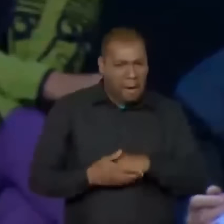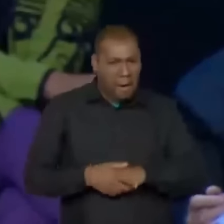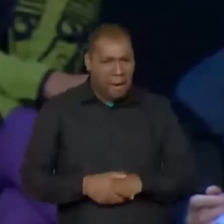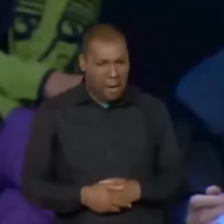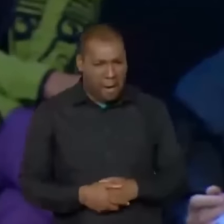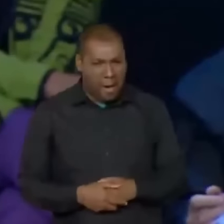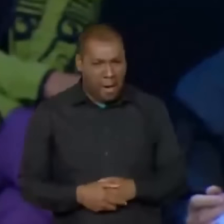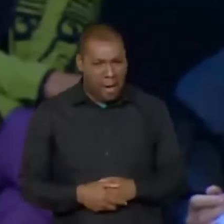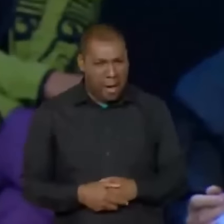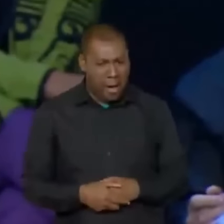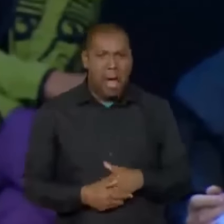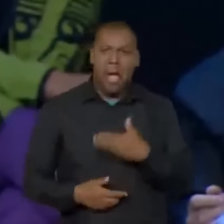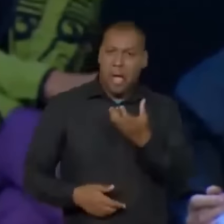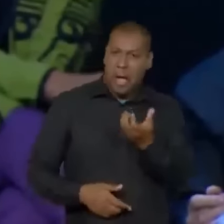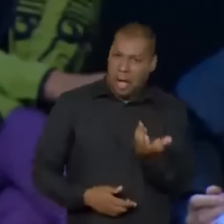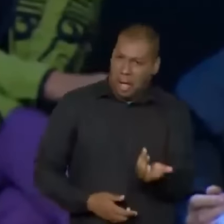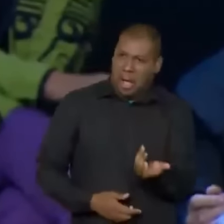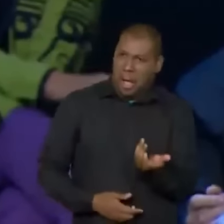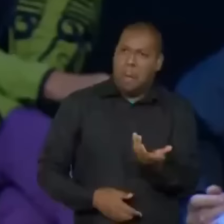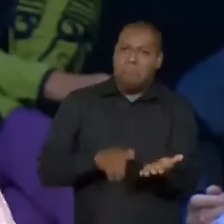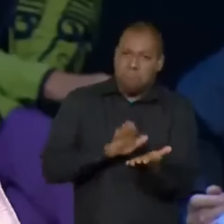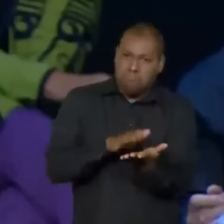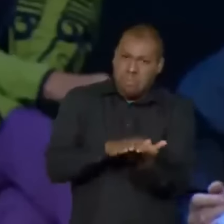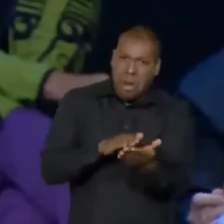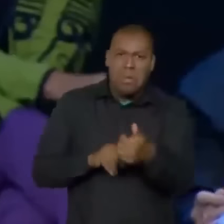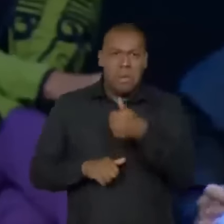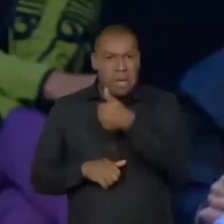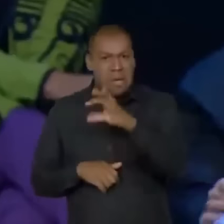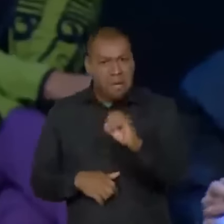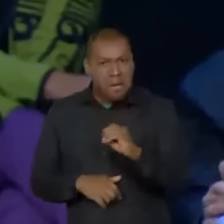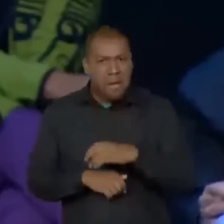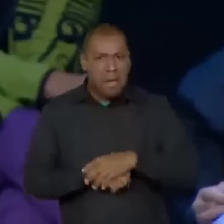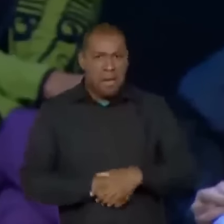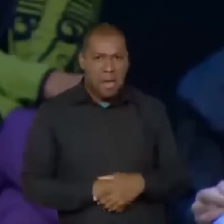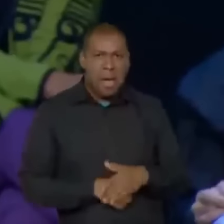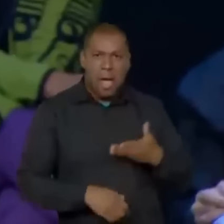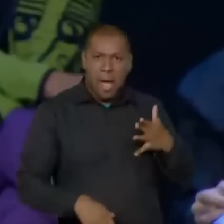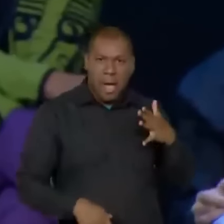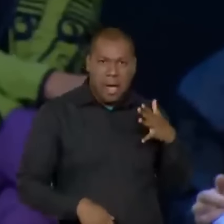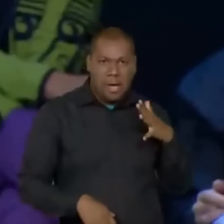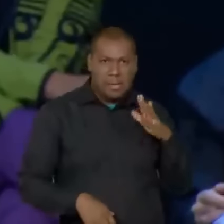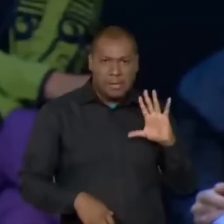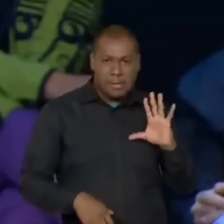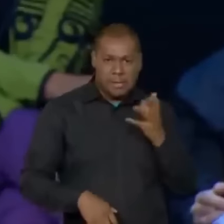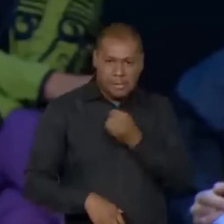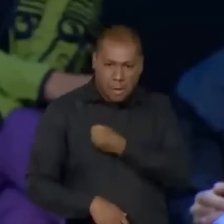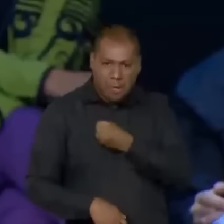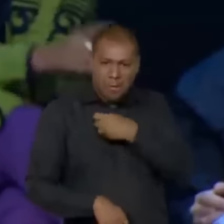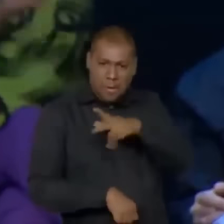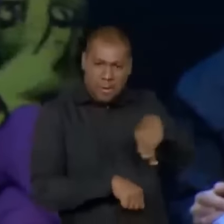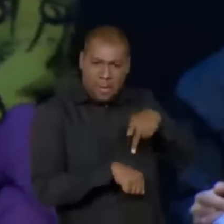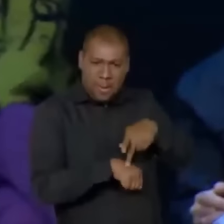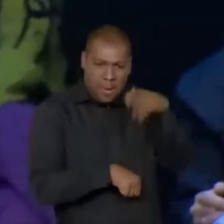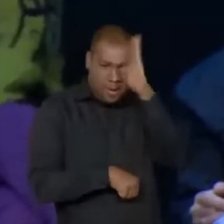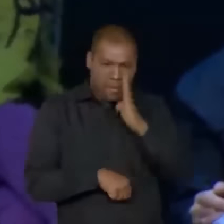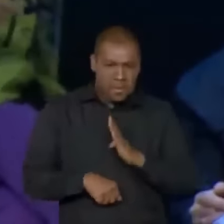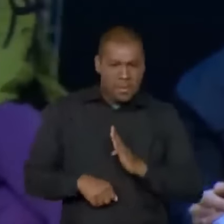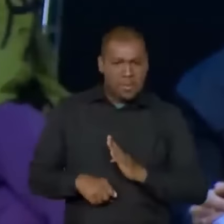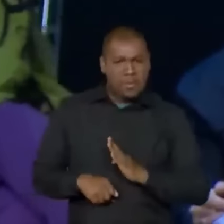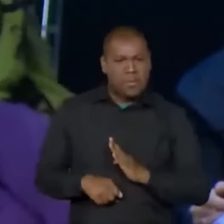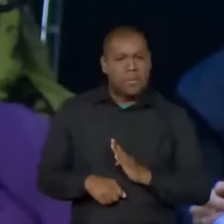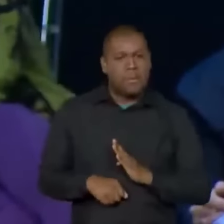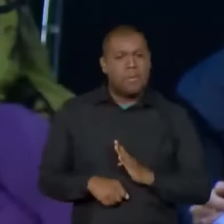nota 10, se é o que nosso país está salvando, se é aquele que vive